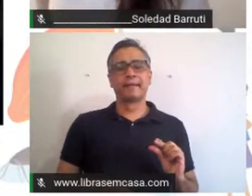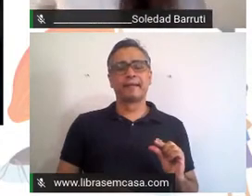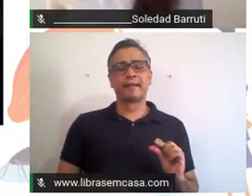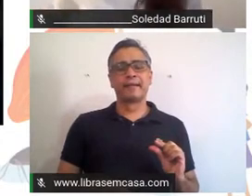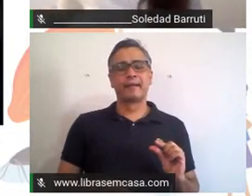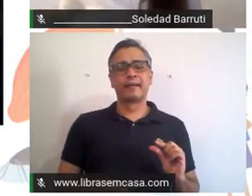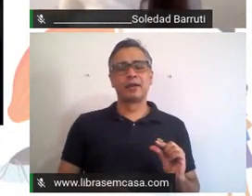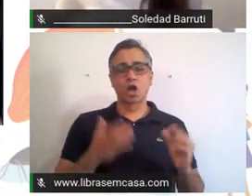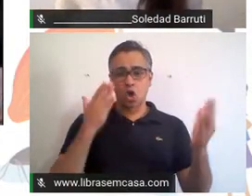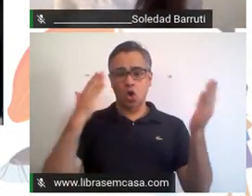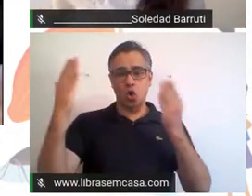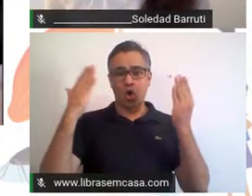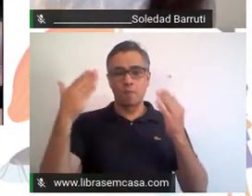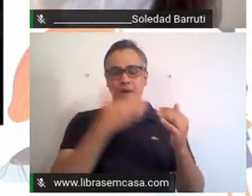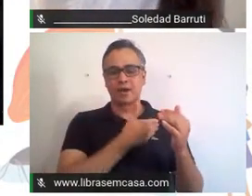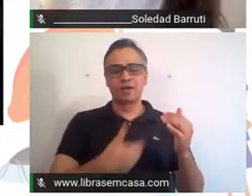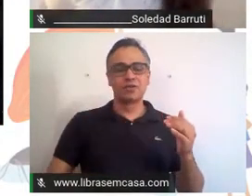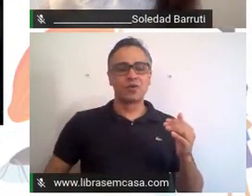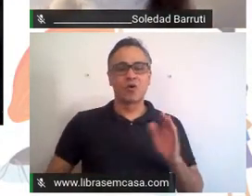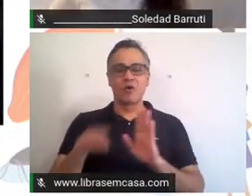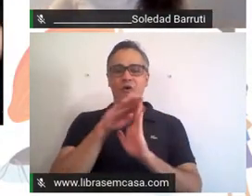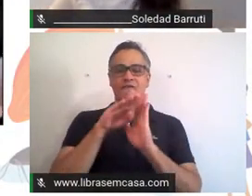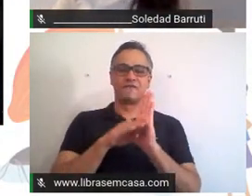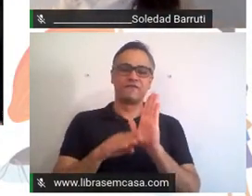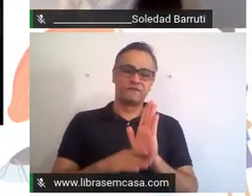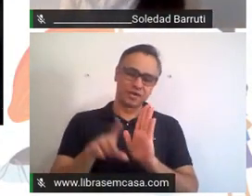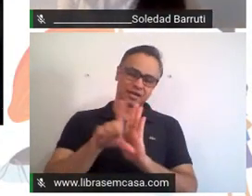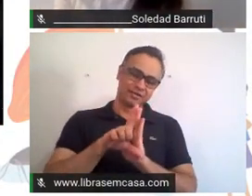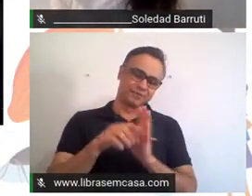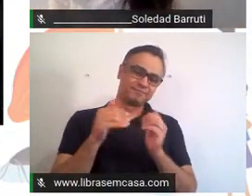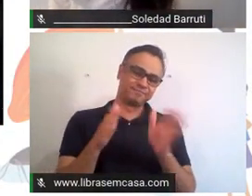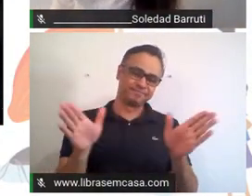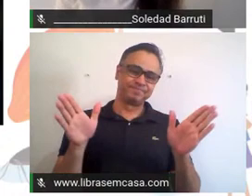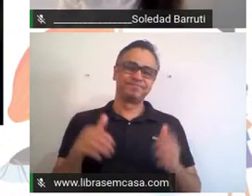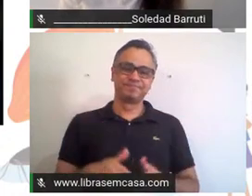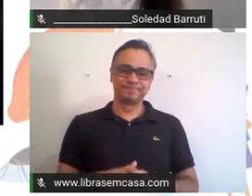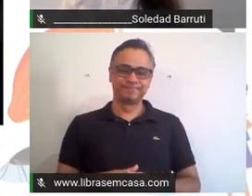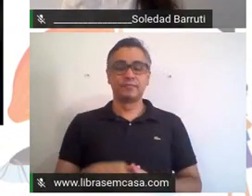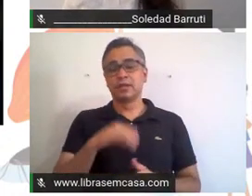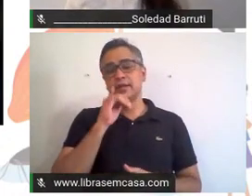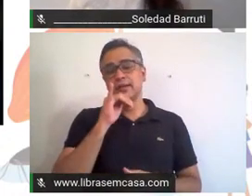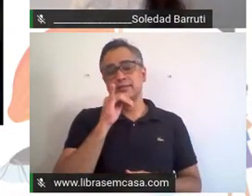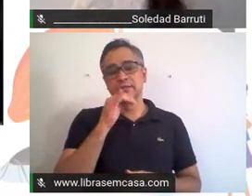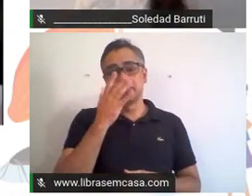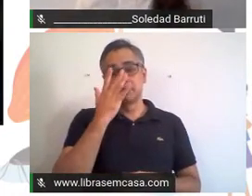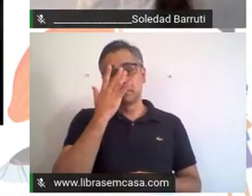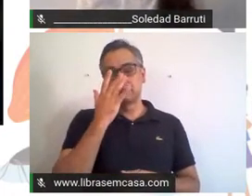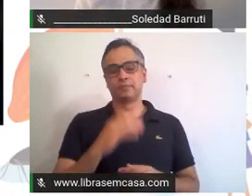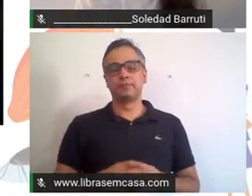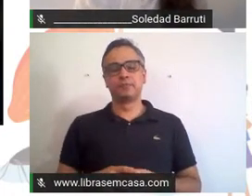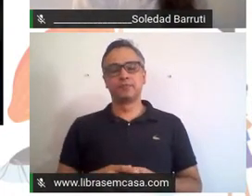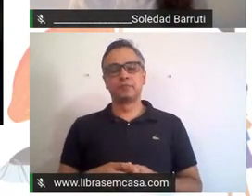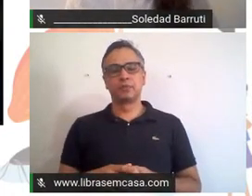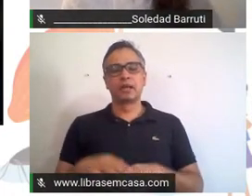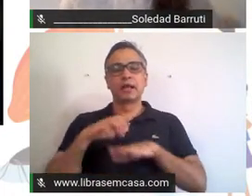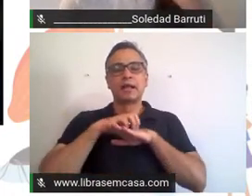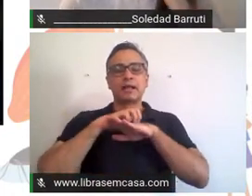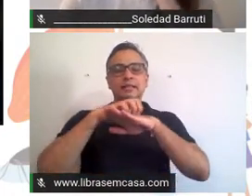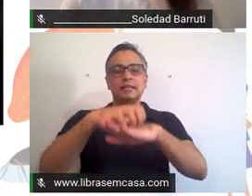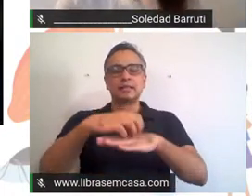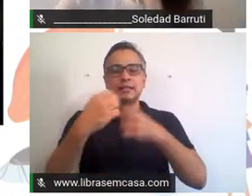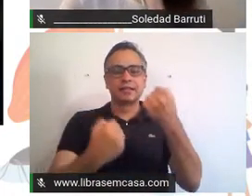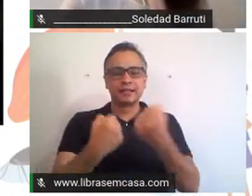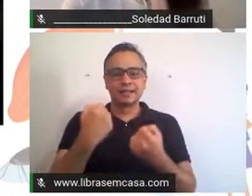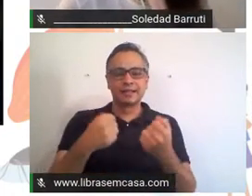pequena comparado com o potencial ação de políticas públicas. Eu dou vários exemplos. Por exemplo, no caso